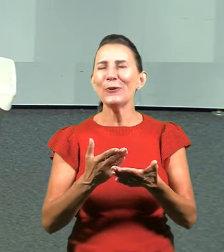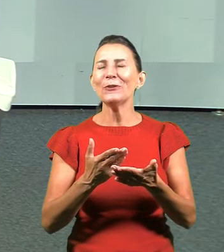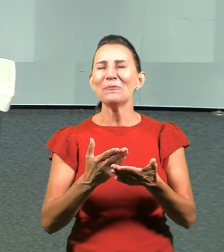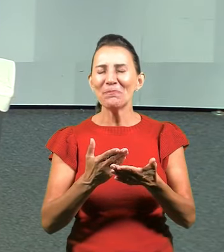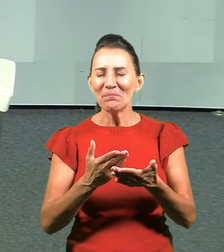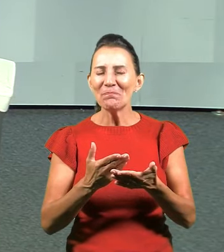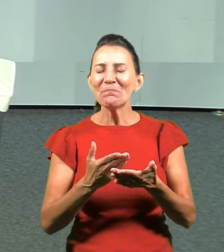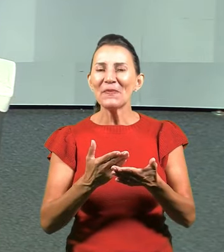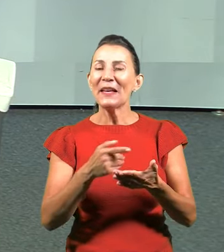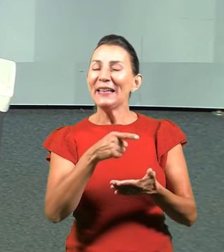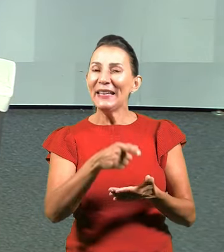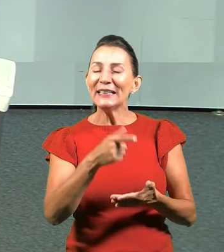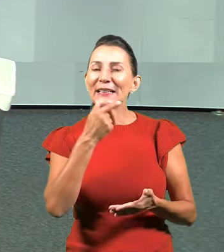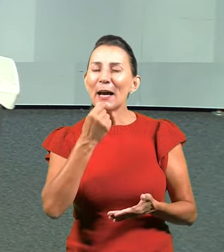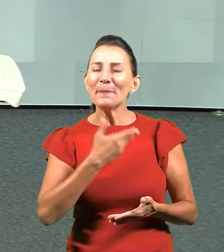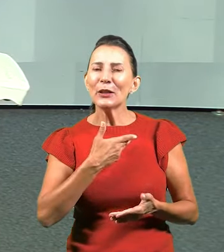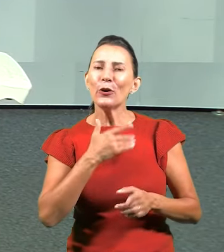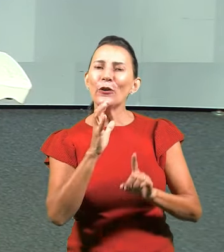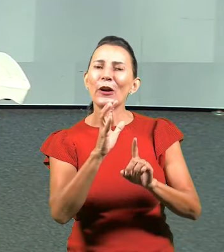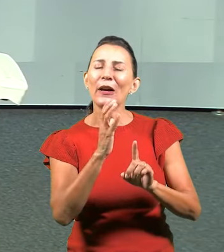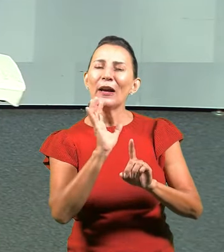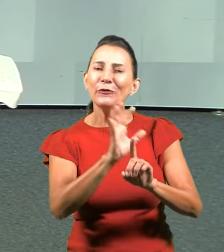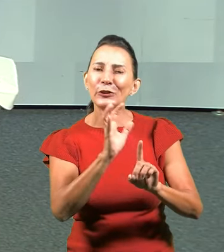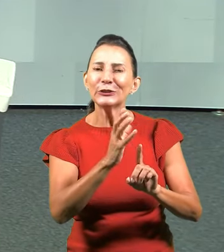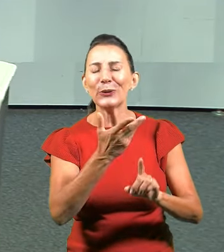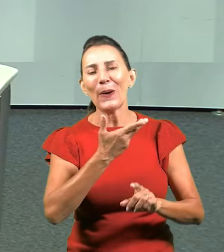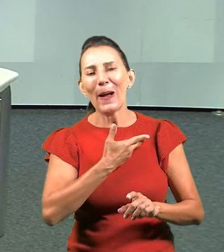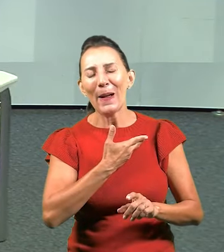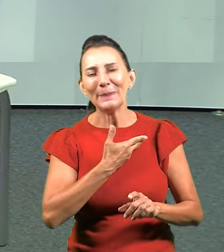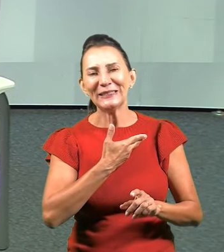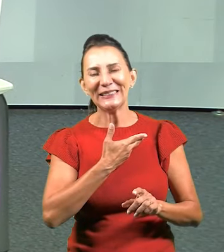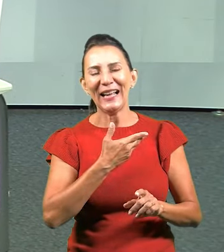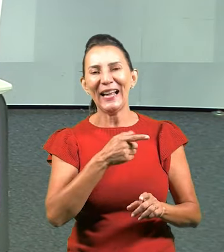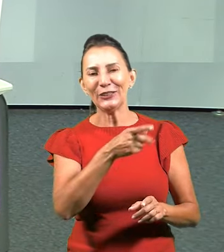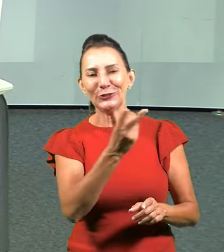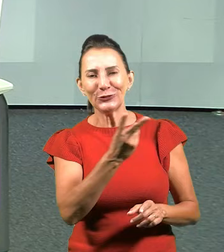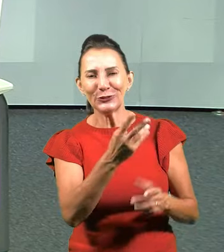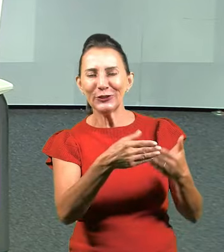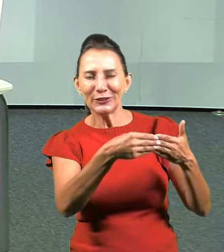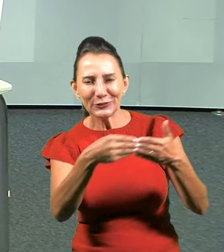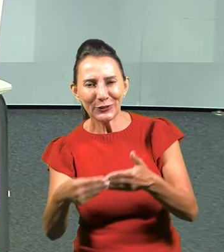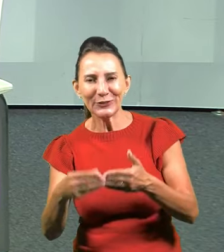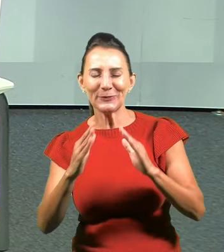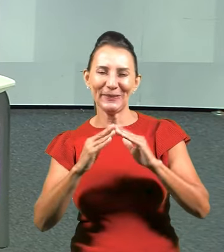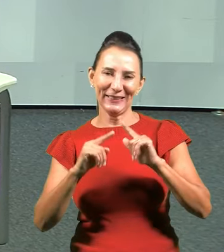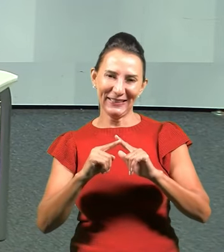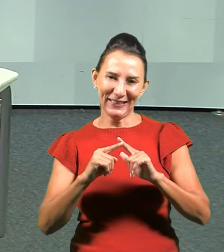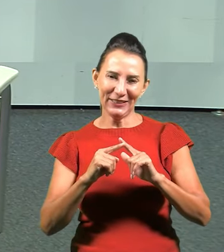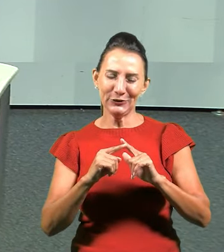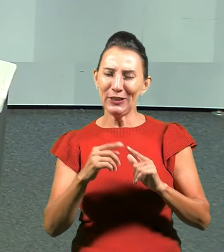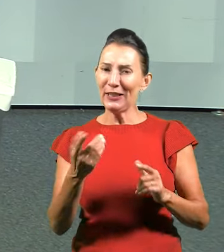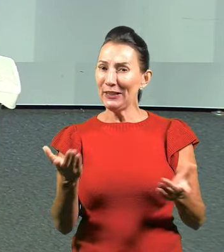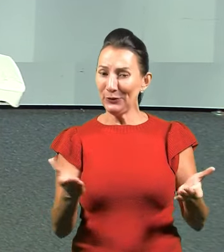pastor, e é uma bênção, o casamento deles hoje é uma bênção, desde então. E